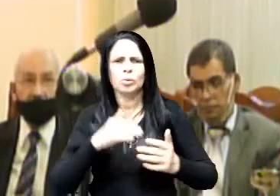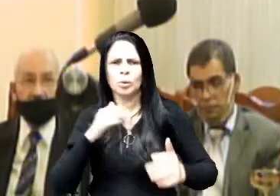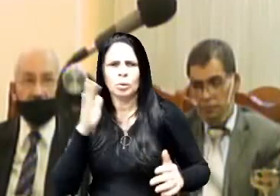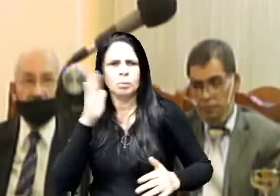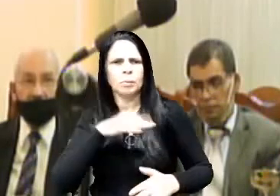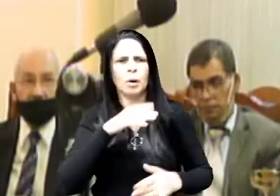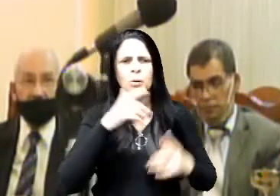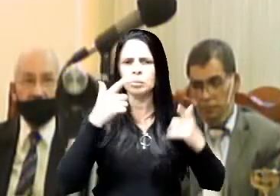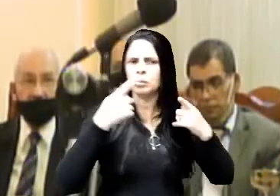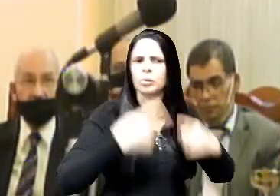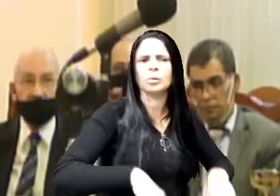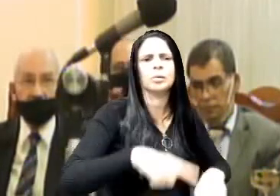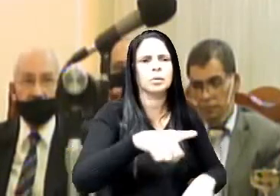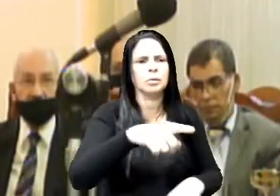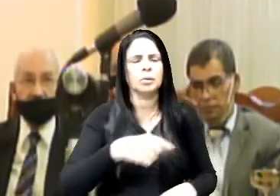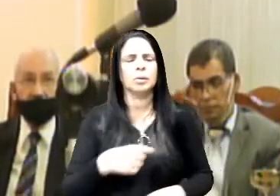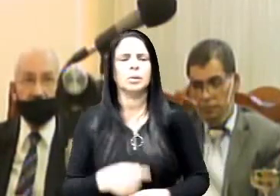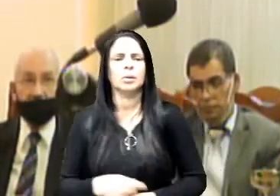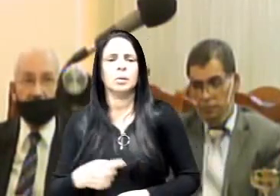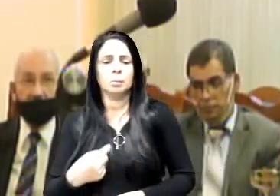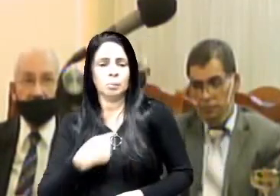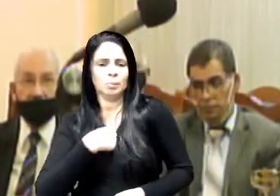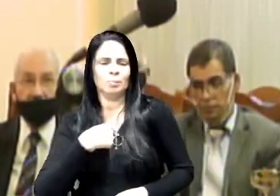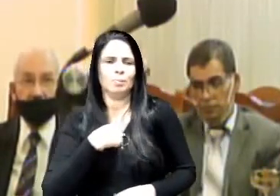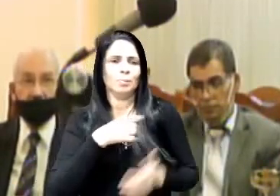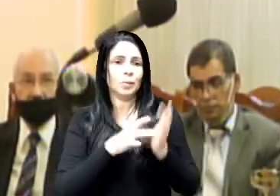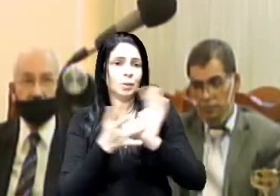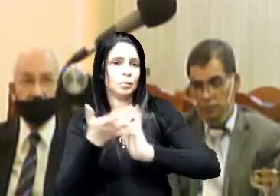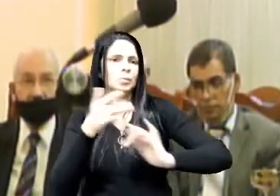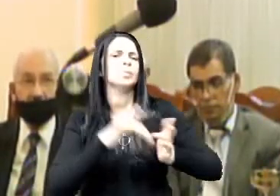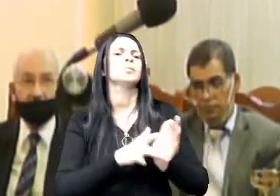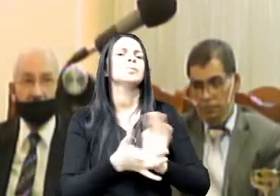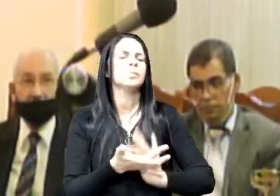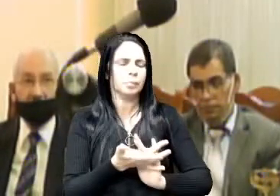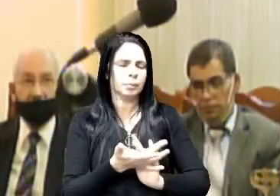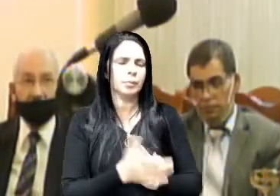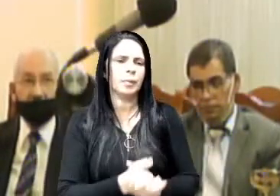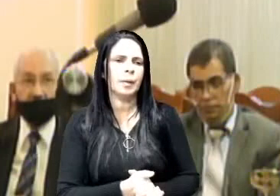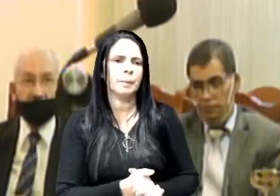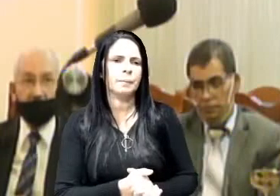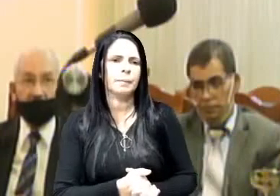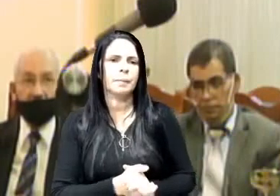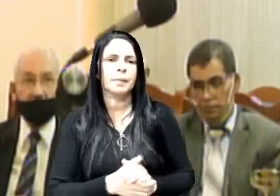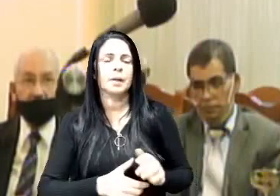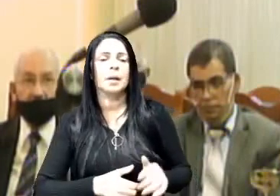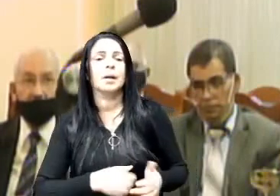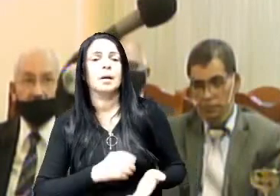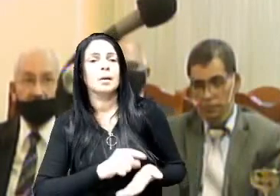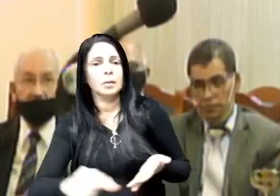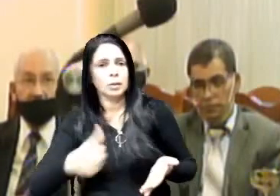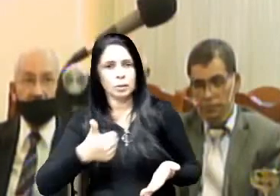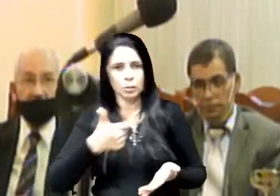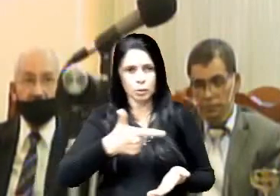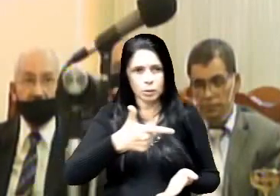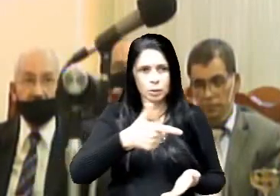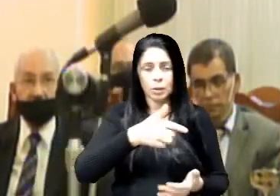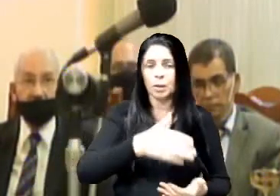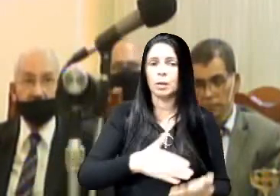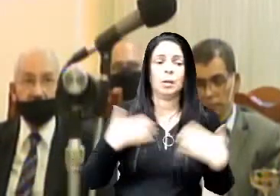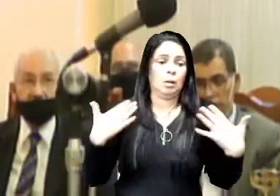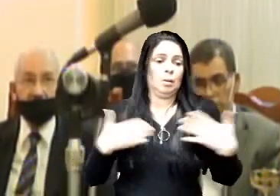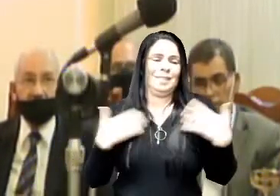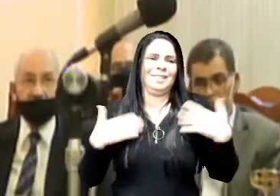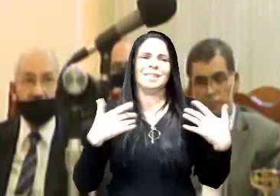vós, por minha causa. Versículo 12. Exultai e